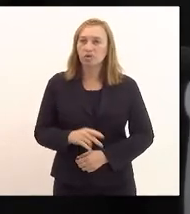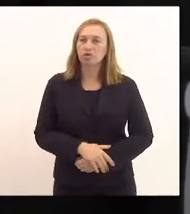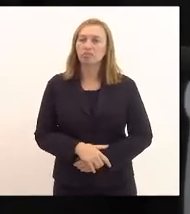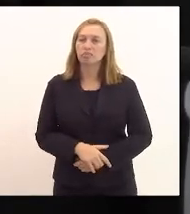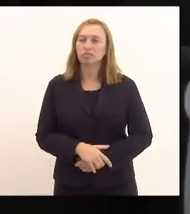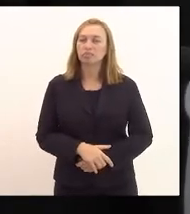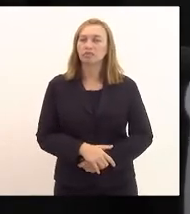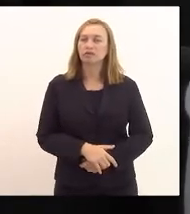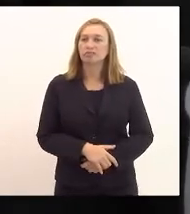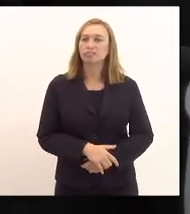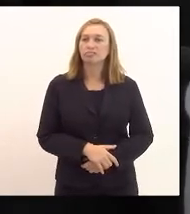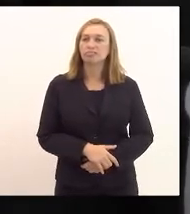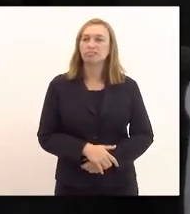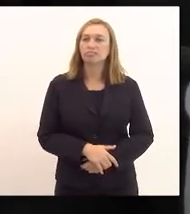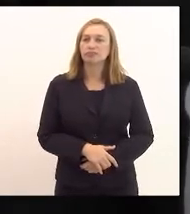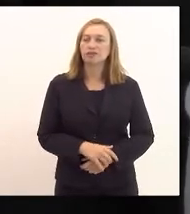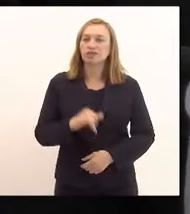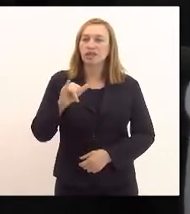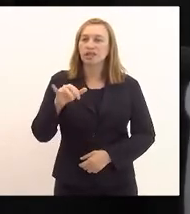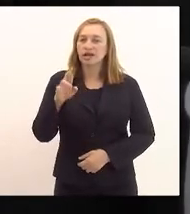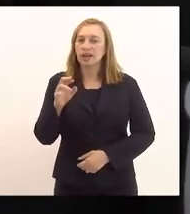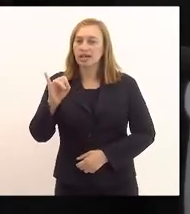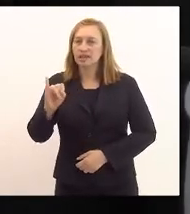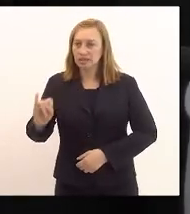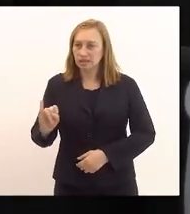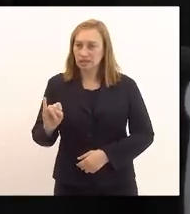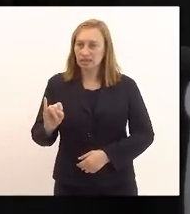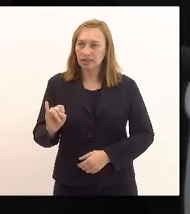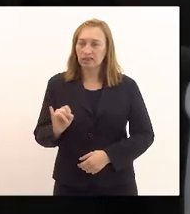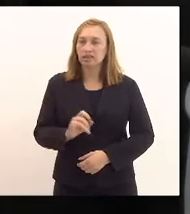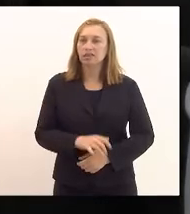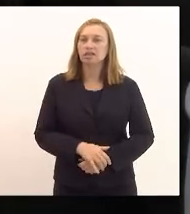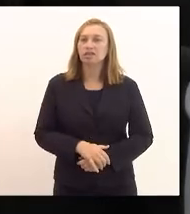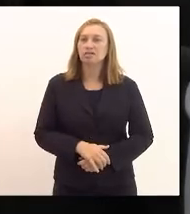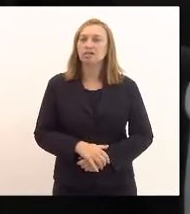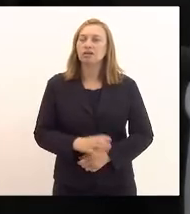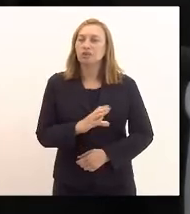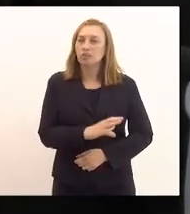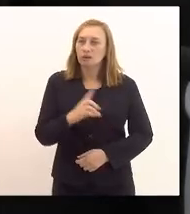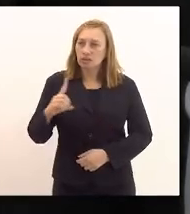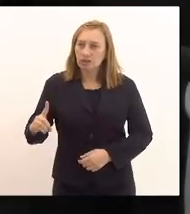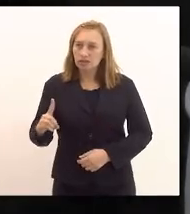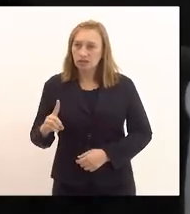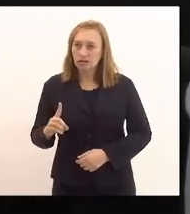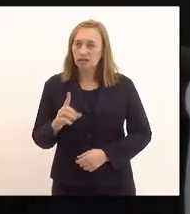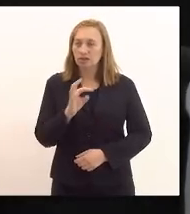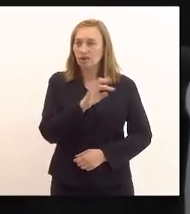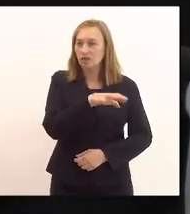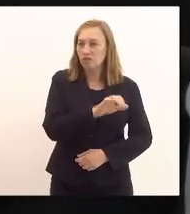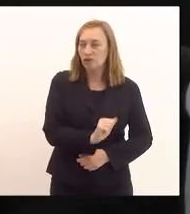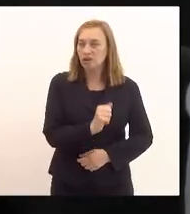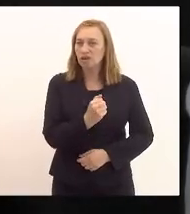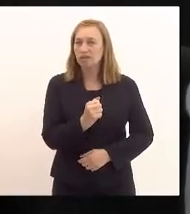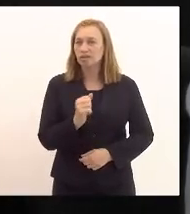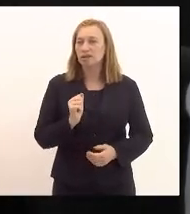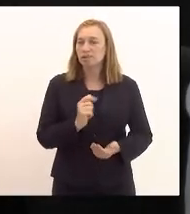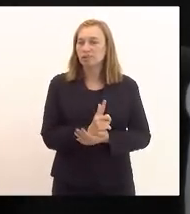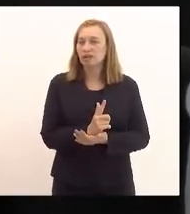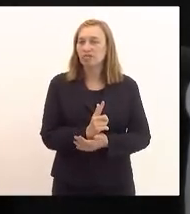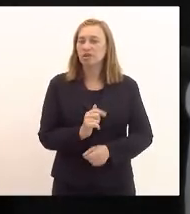servidor da Defensoria Pública Iraci Teixeira da Costa coordenadora da folha de pagamento